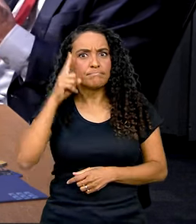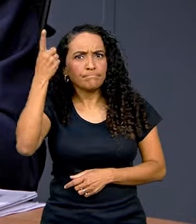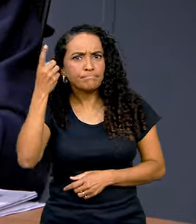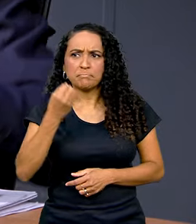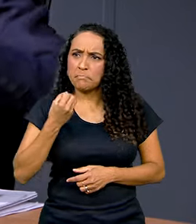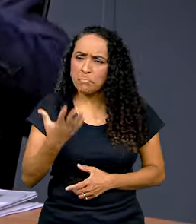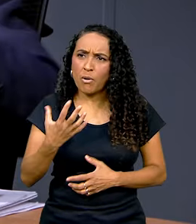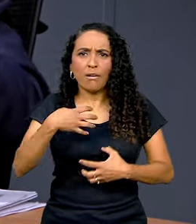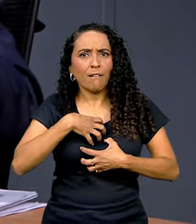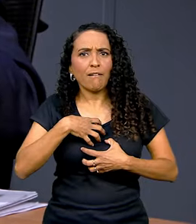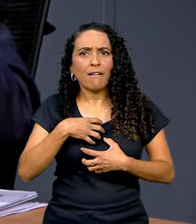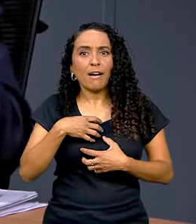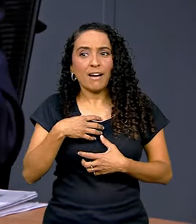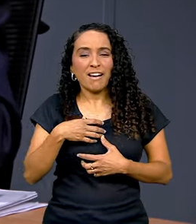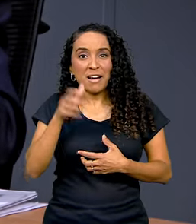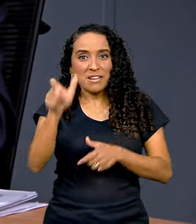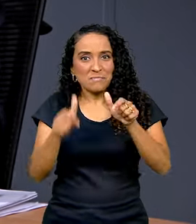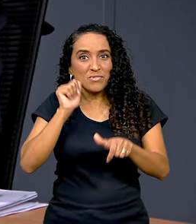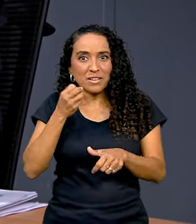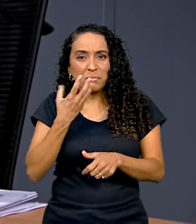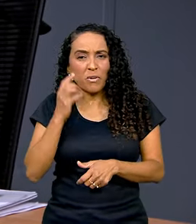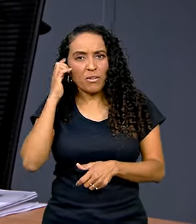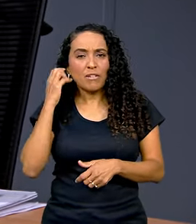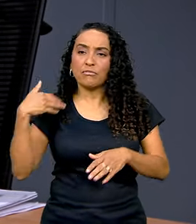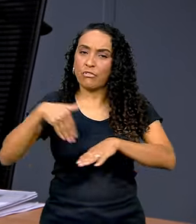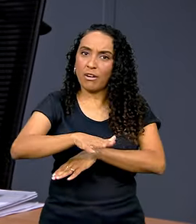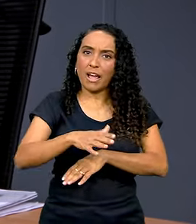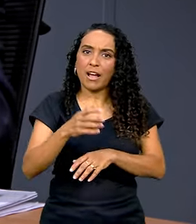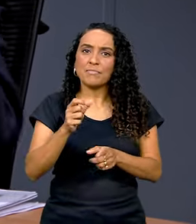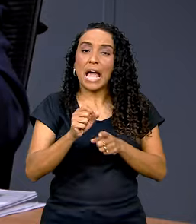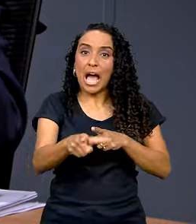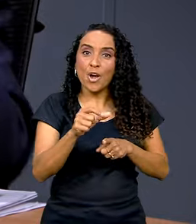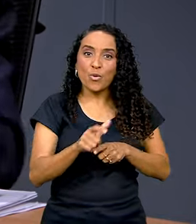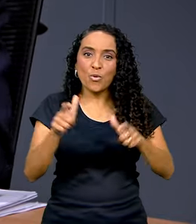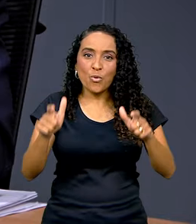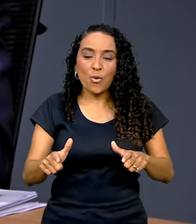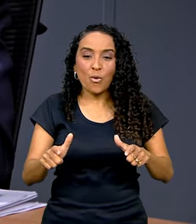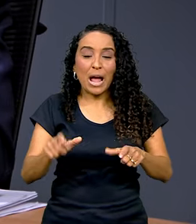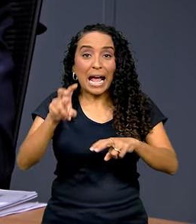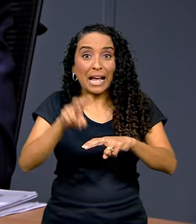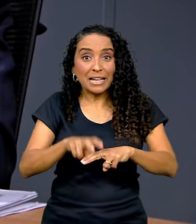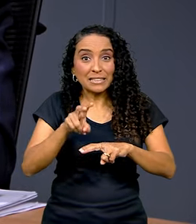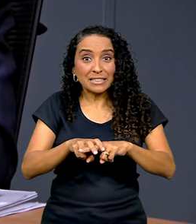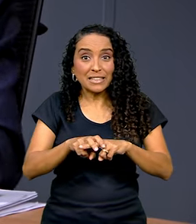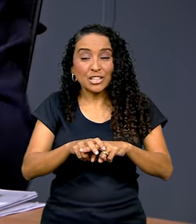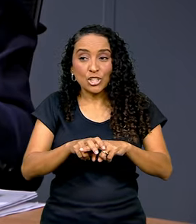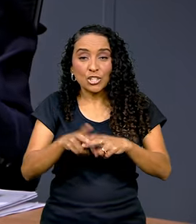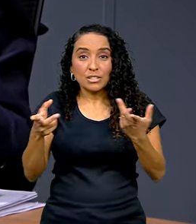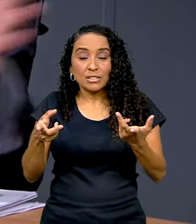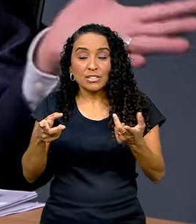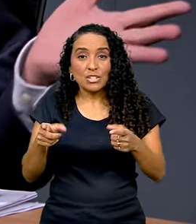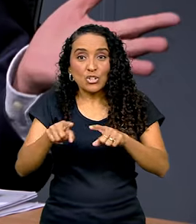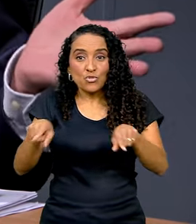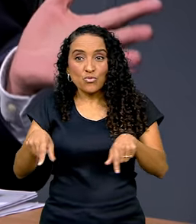iniciativas e bom que boa parte são as mulheres né ela foi lá e alugou arrendou uma cadeira eh num